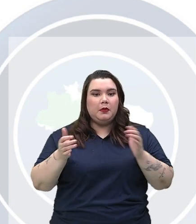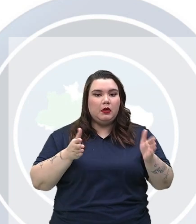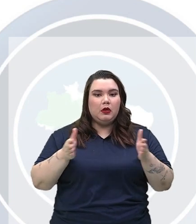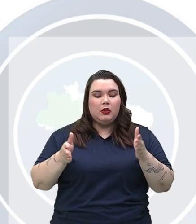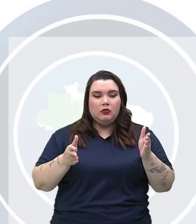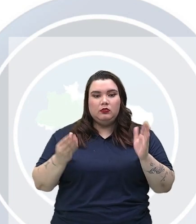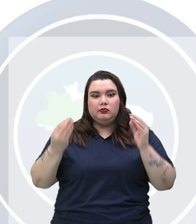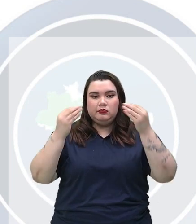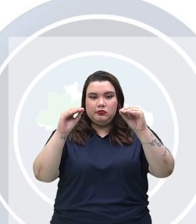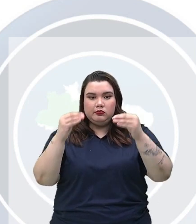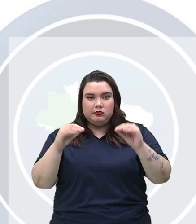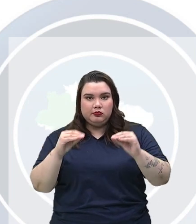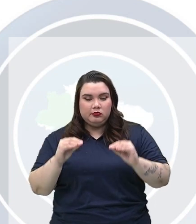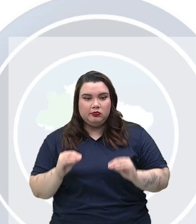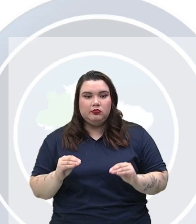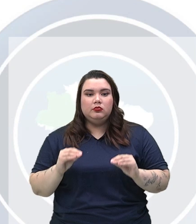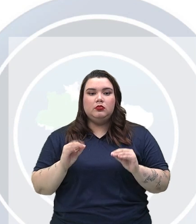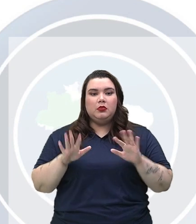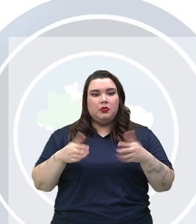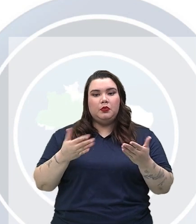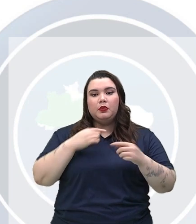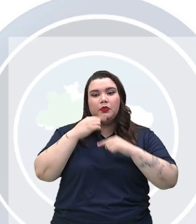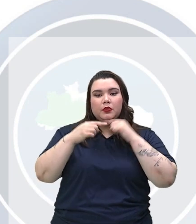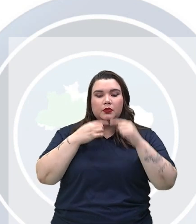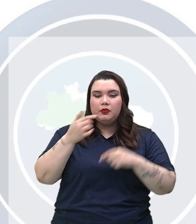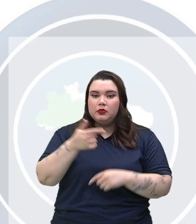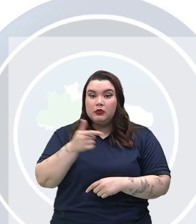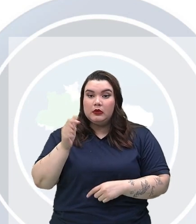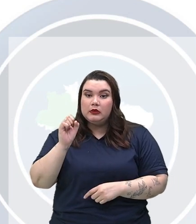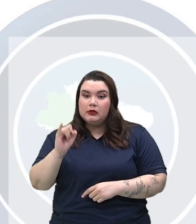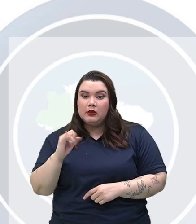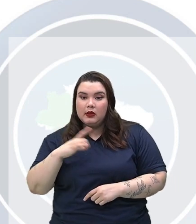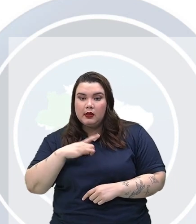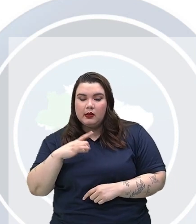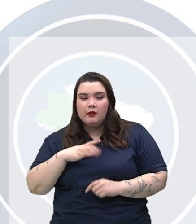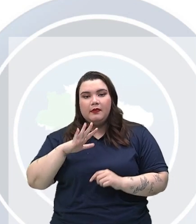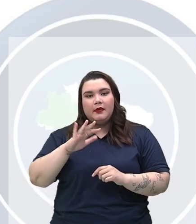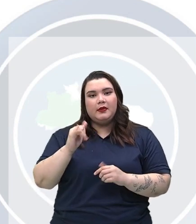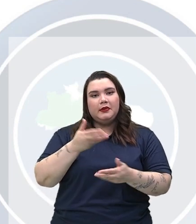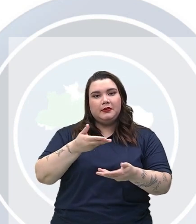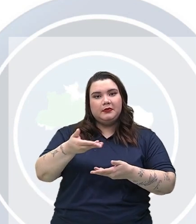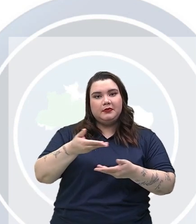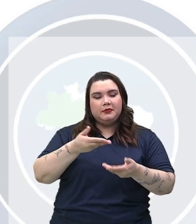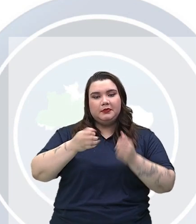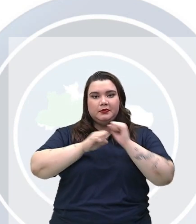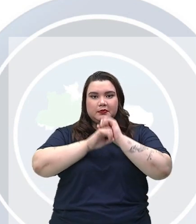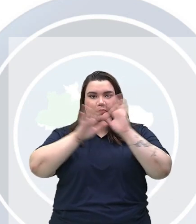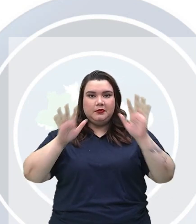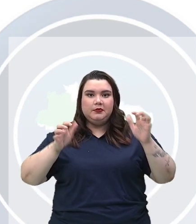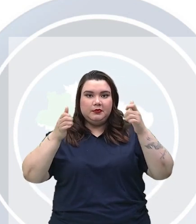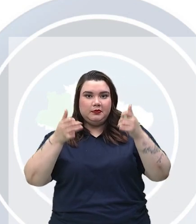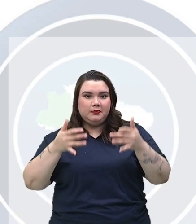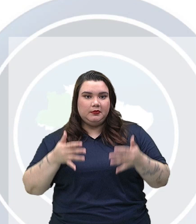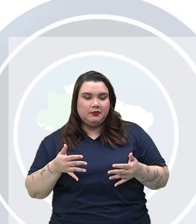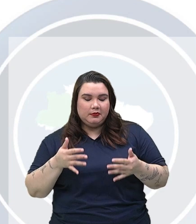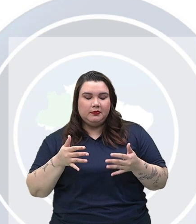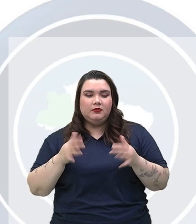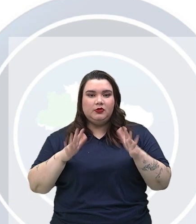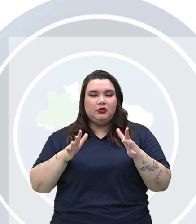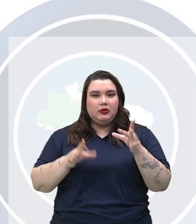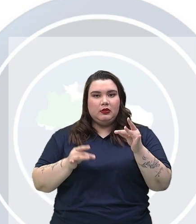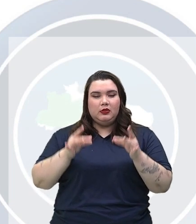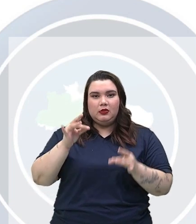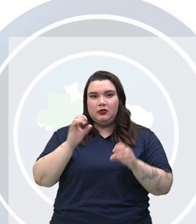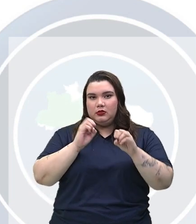Então, acredito que não há dúvida, se houver, né, vai ser tirada aí no momento da interatividade. Foi bem abordado aí